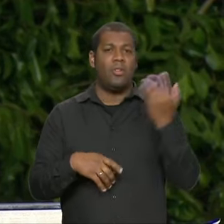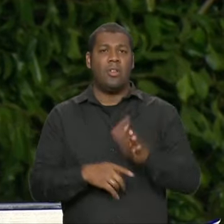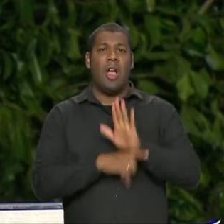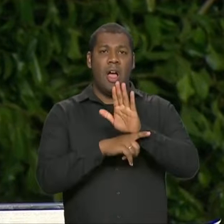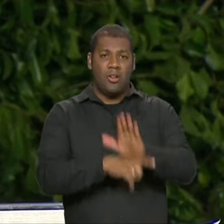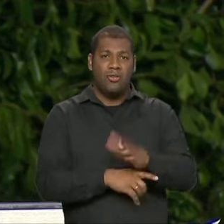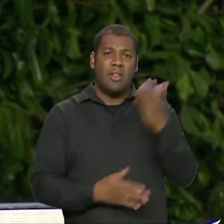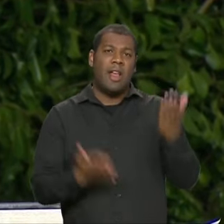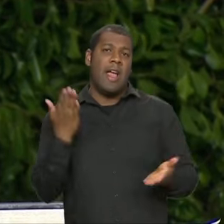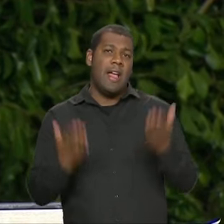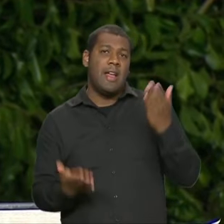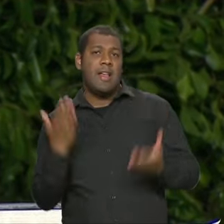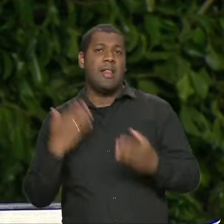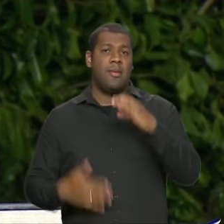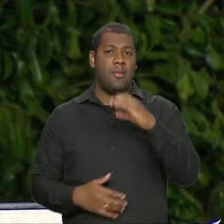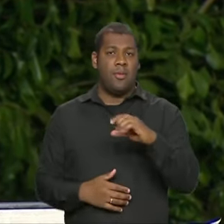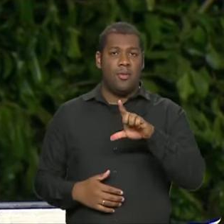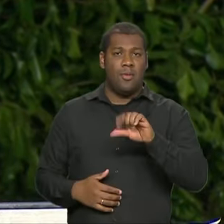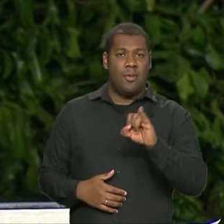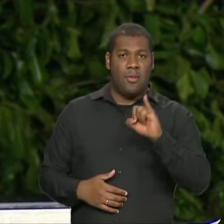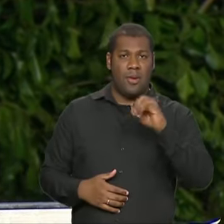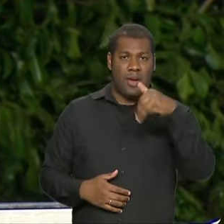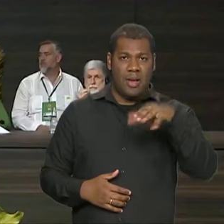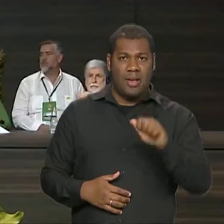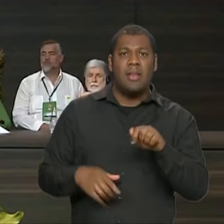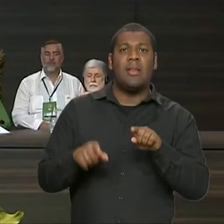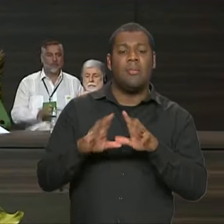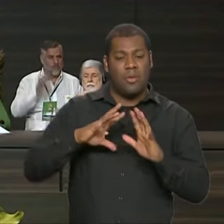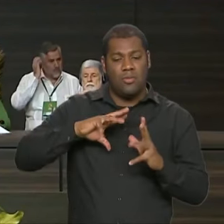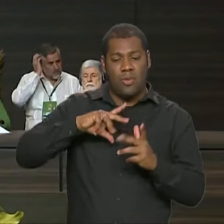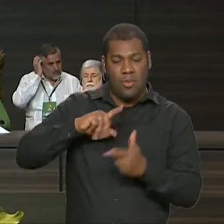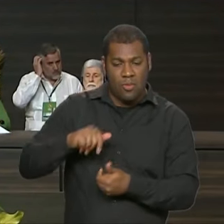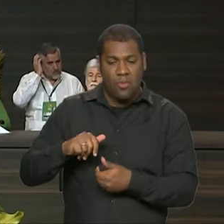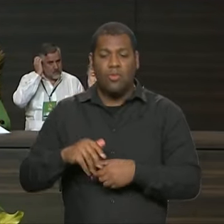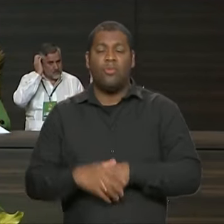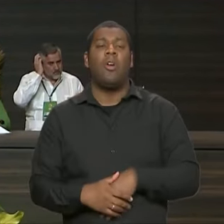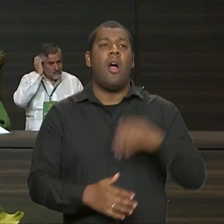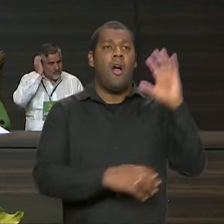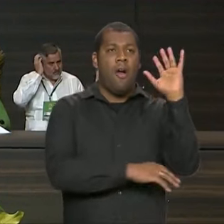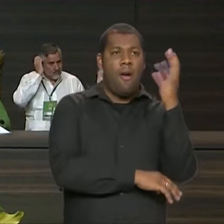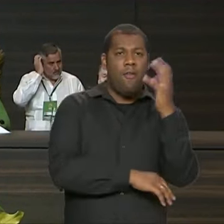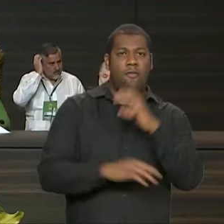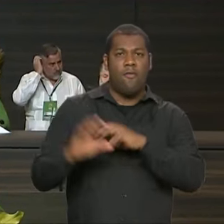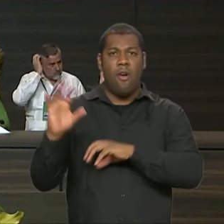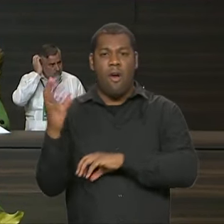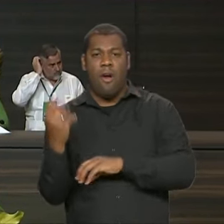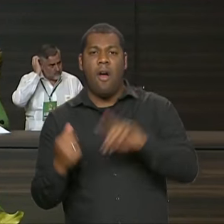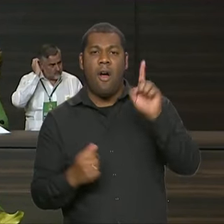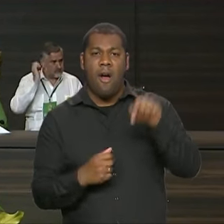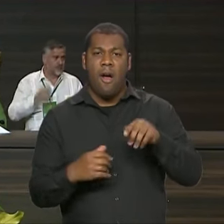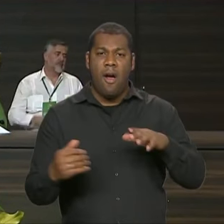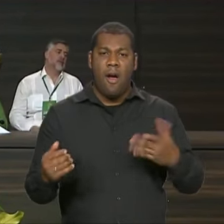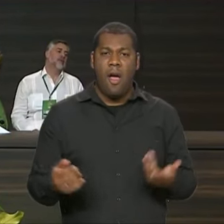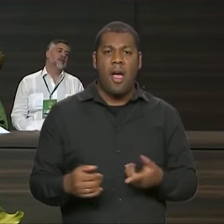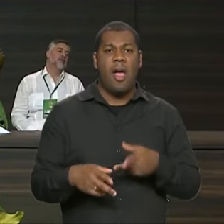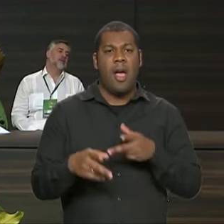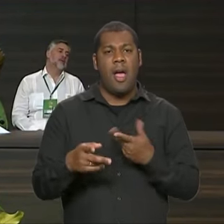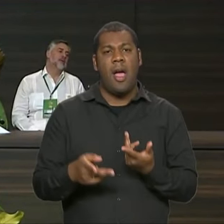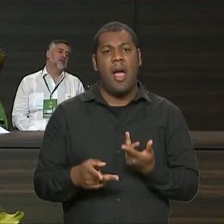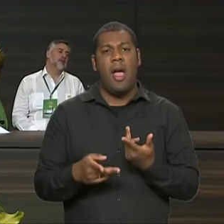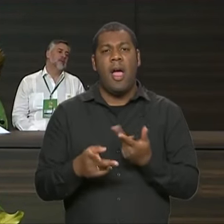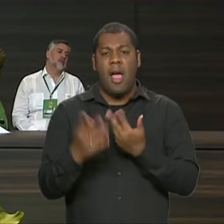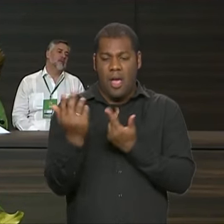climático regional e mundial. A floresta úmida funciona como um mar suspenso que nos